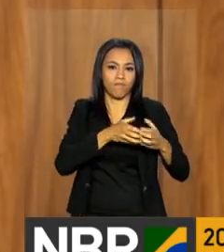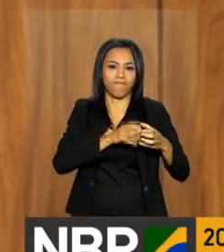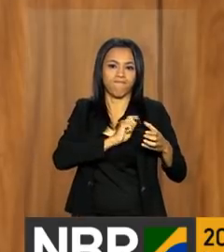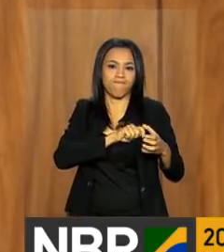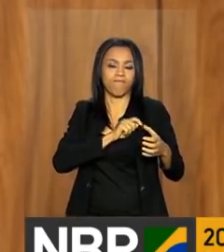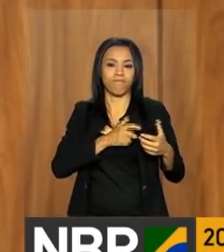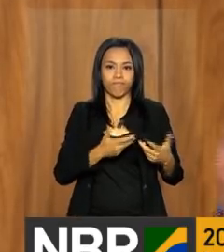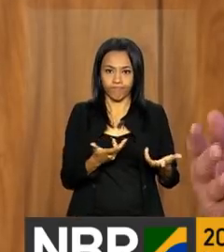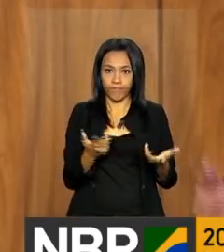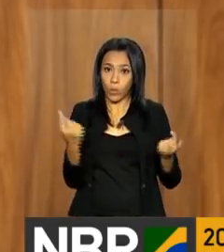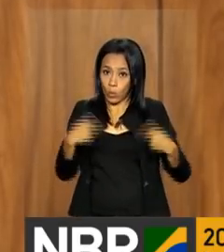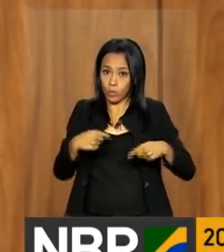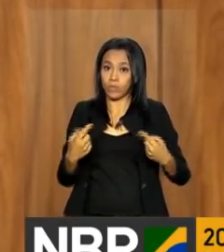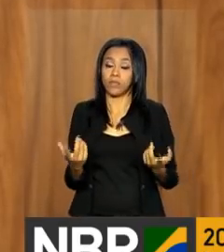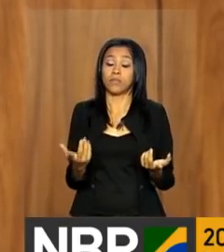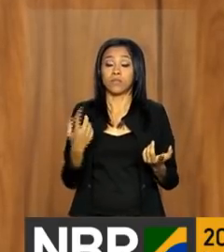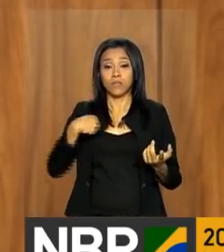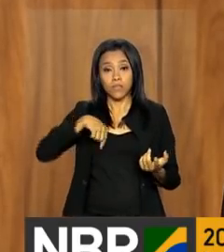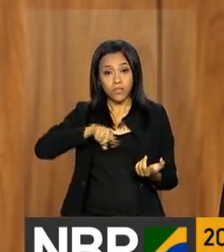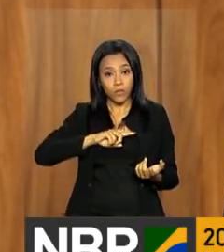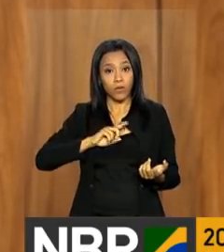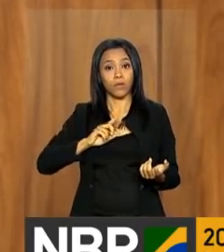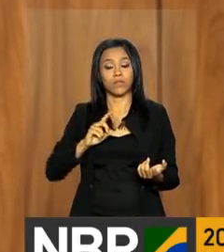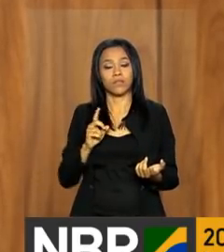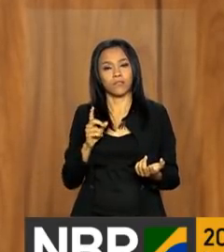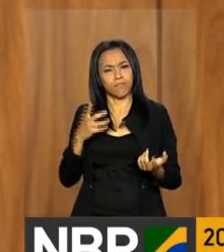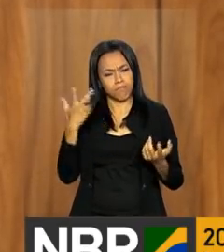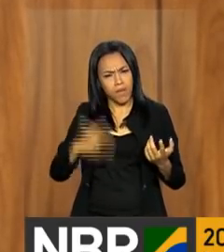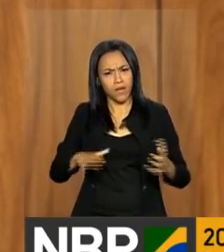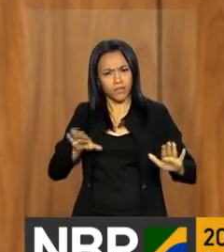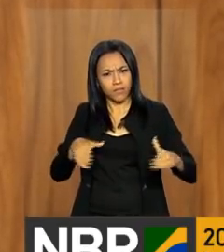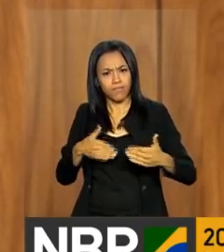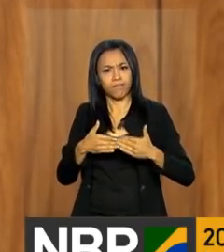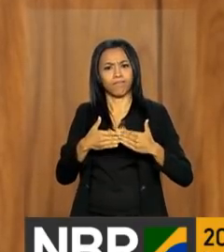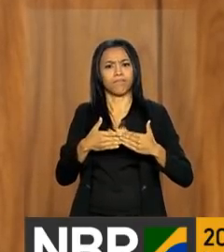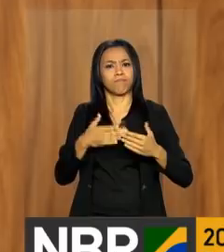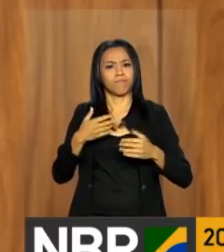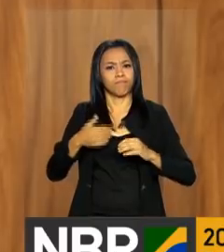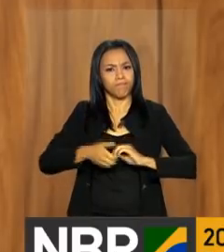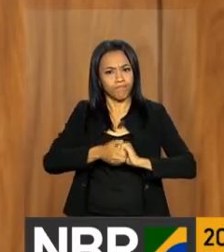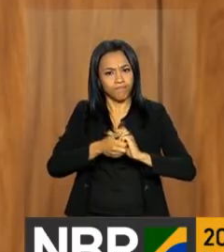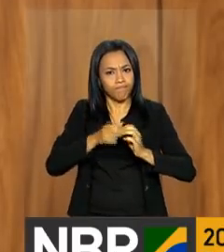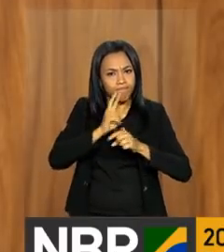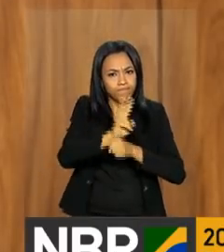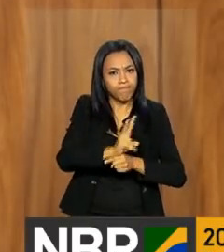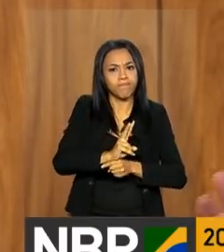naturalmente, reforçar cada vez mais as nossas fronteiras.